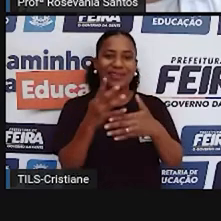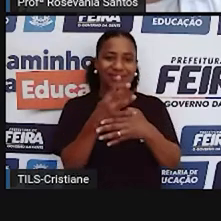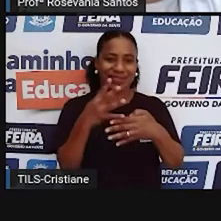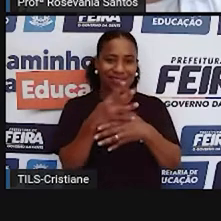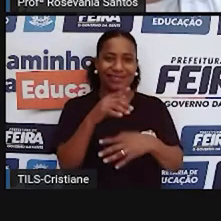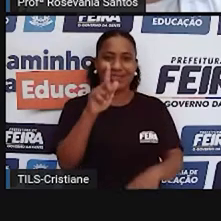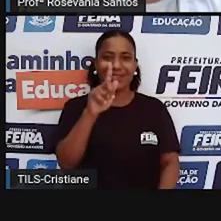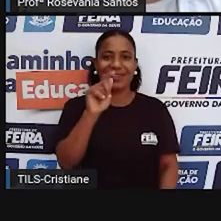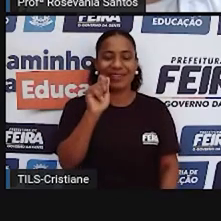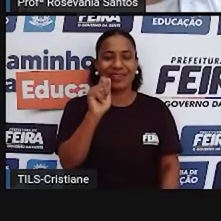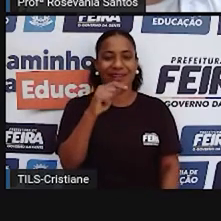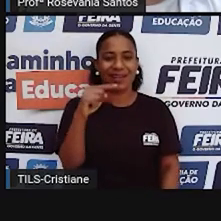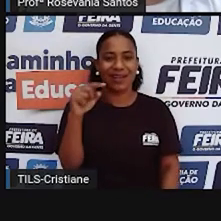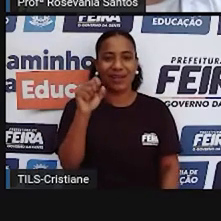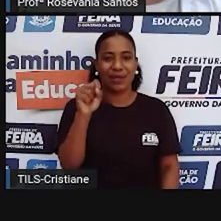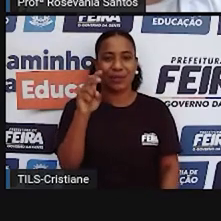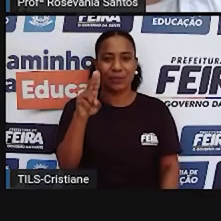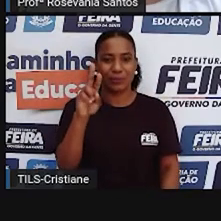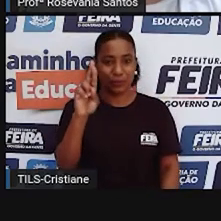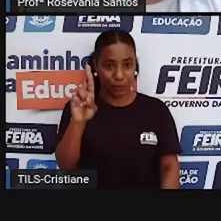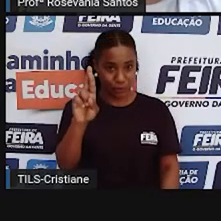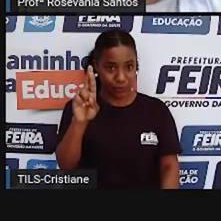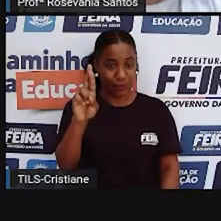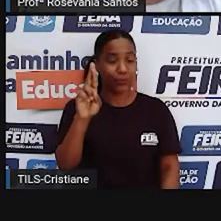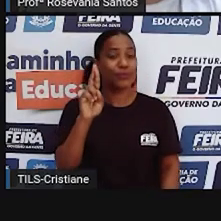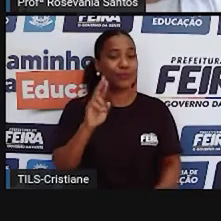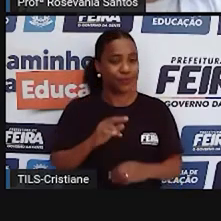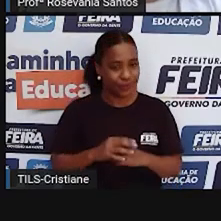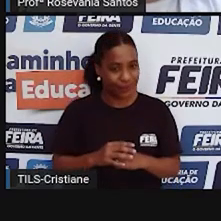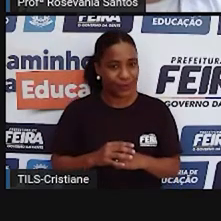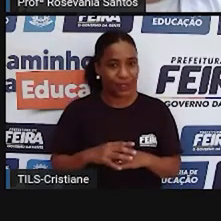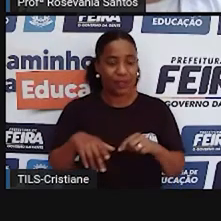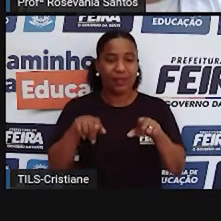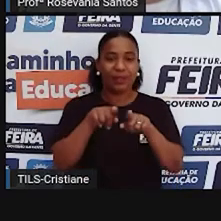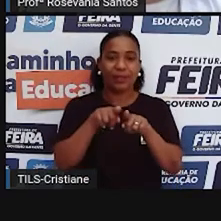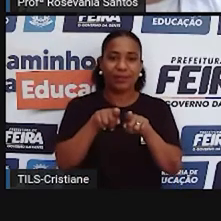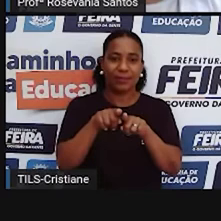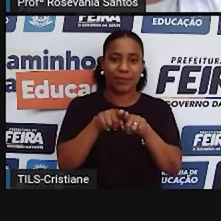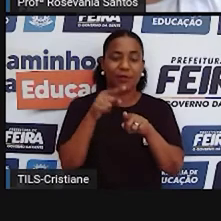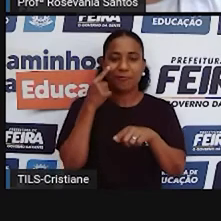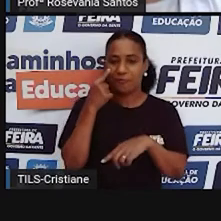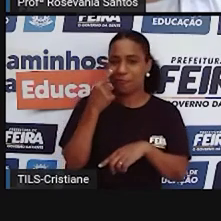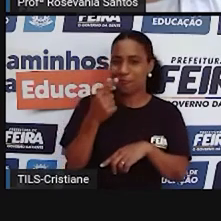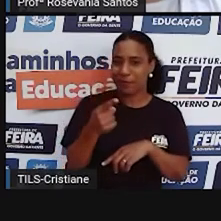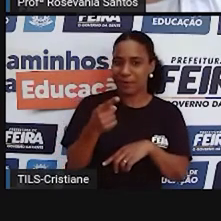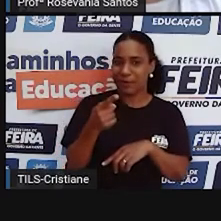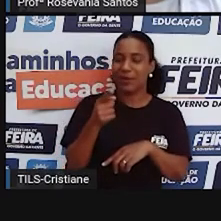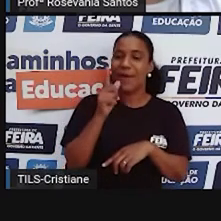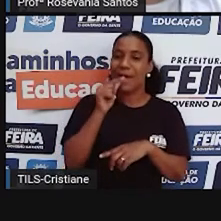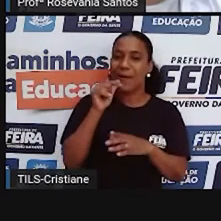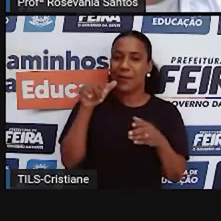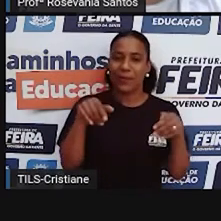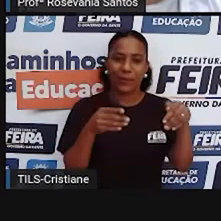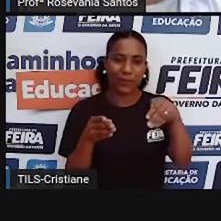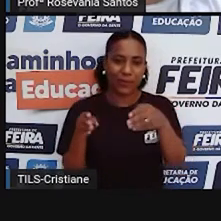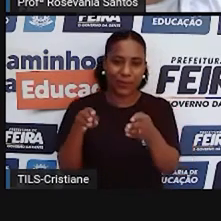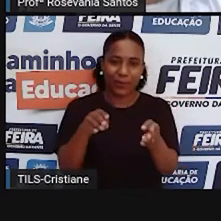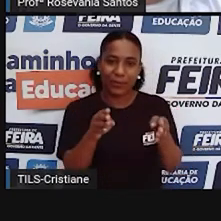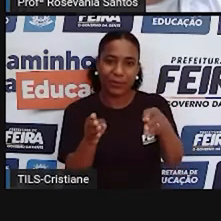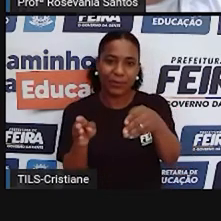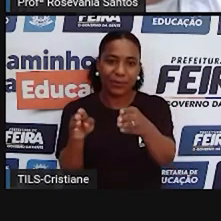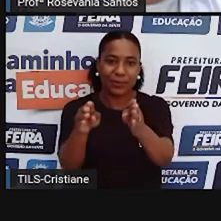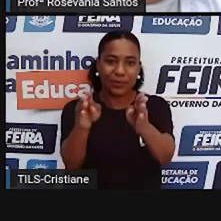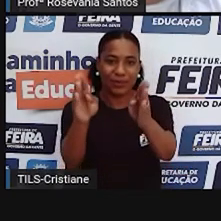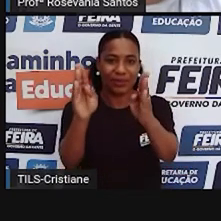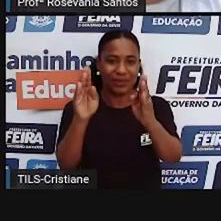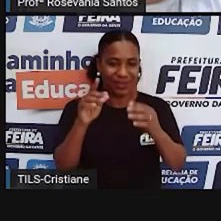também pela questão, né, do rio Tigre, né, que a gente tem aí, né, nessa região, e que